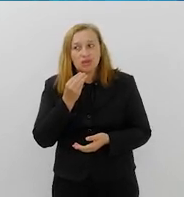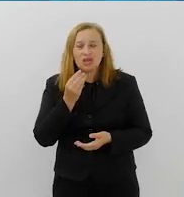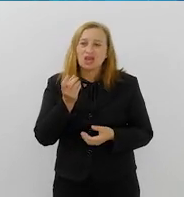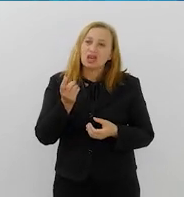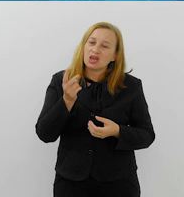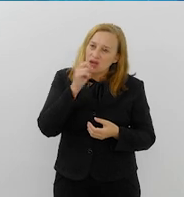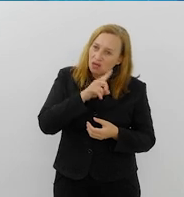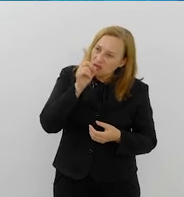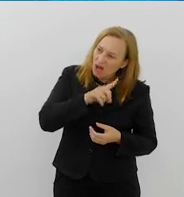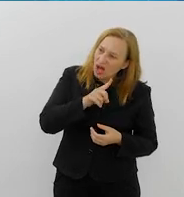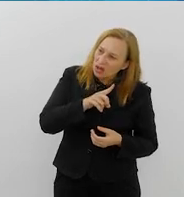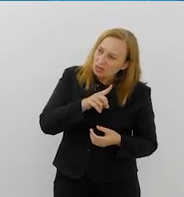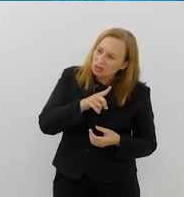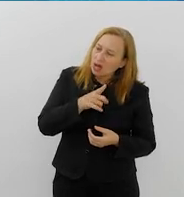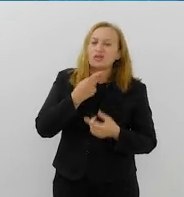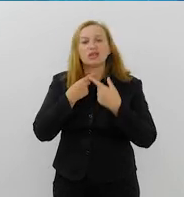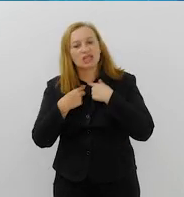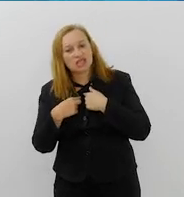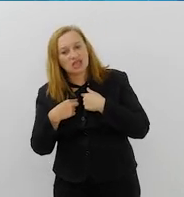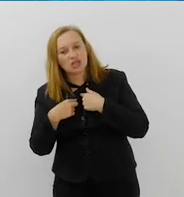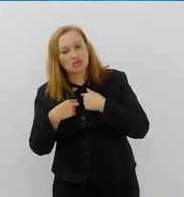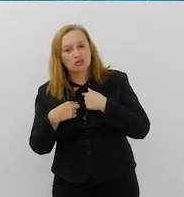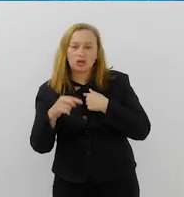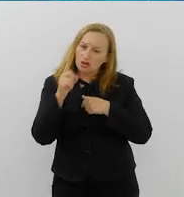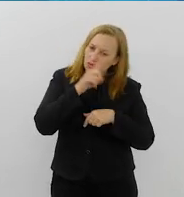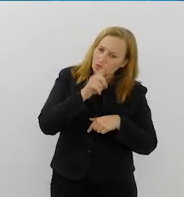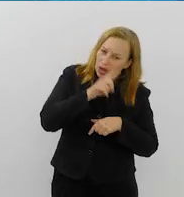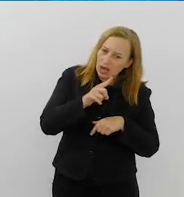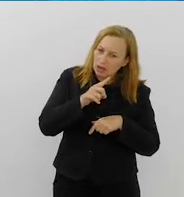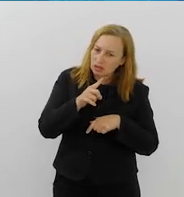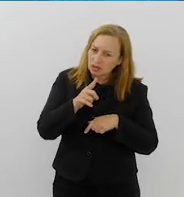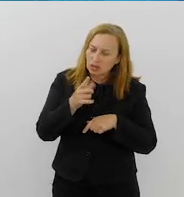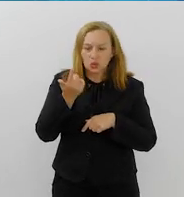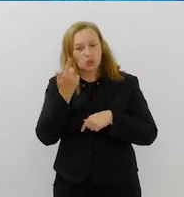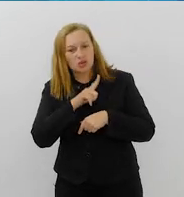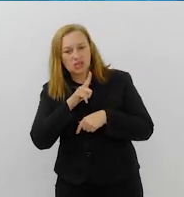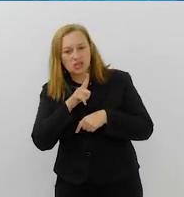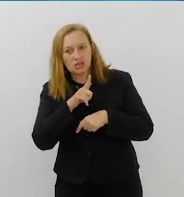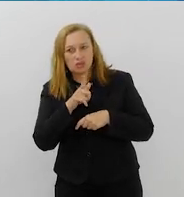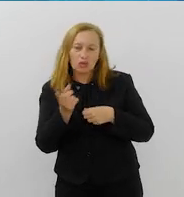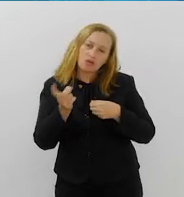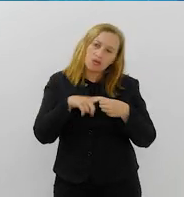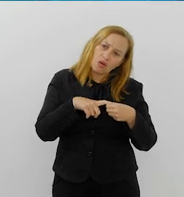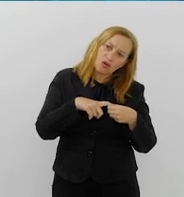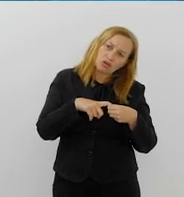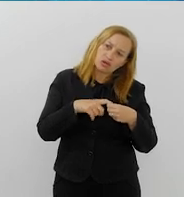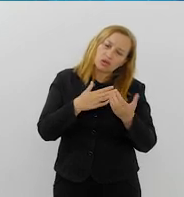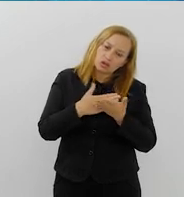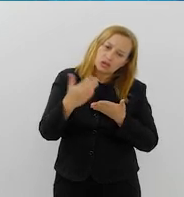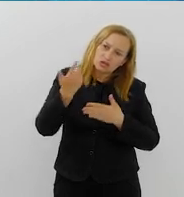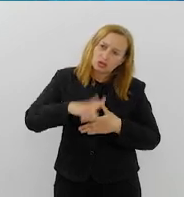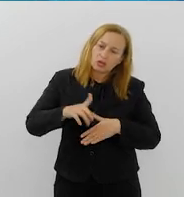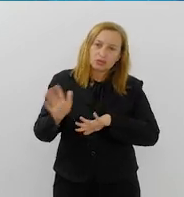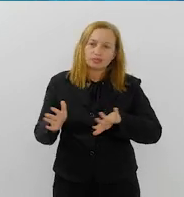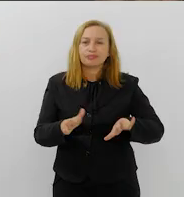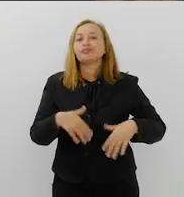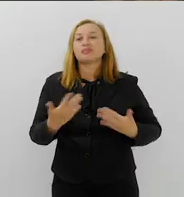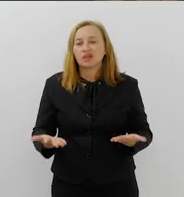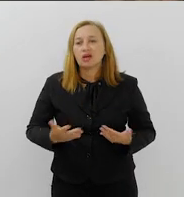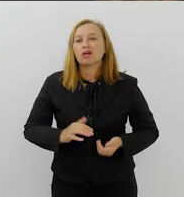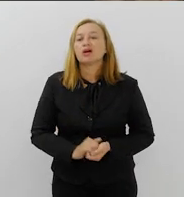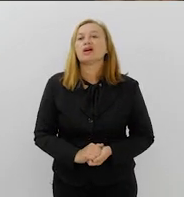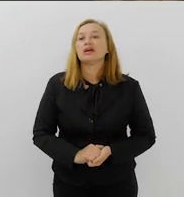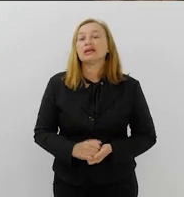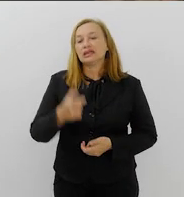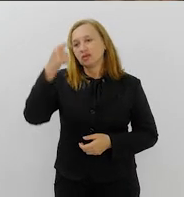eu recaio e eu começo de novo. O desejo vem, eu tento frear, eu não consigo, eu recaio e eu começo de novo,